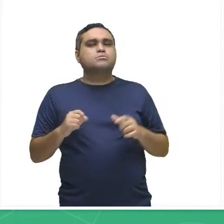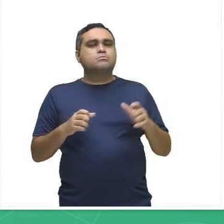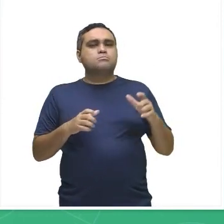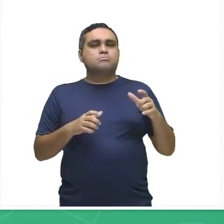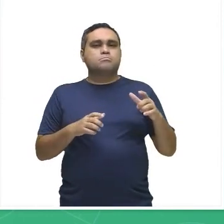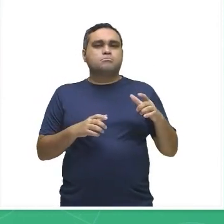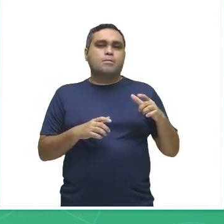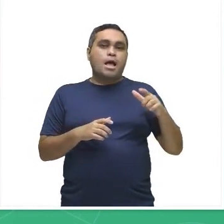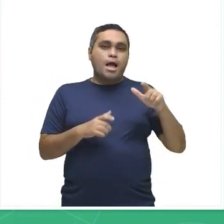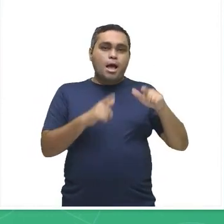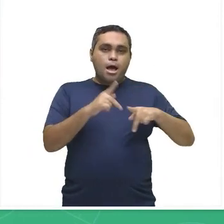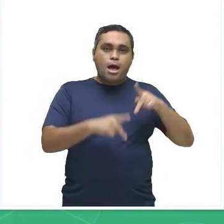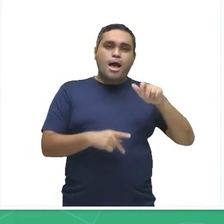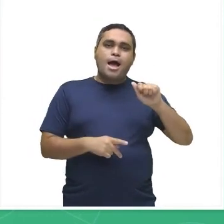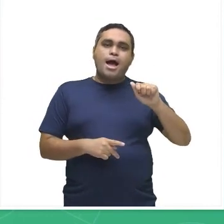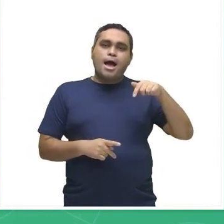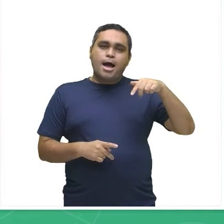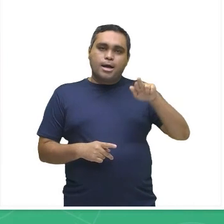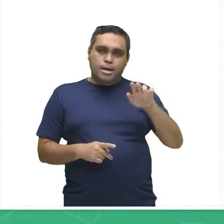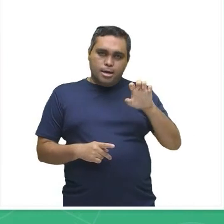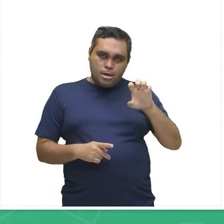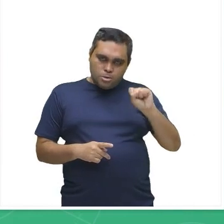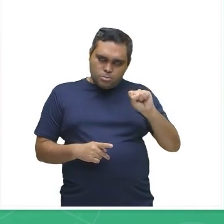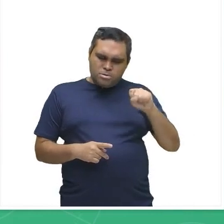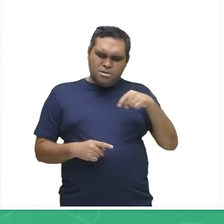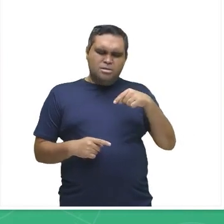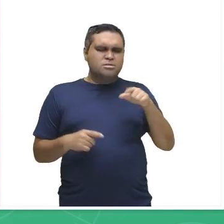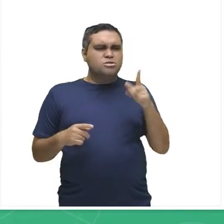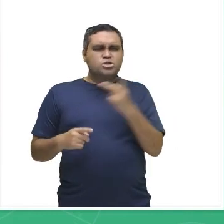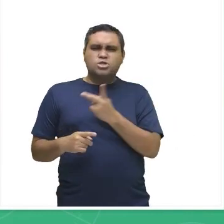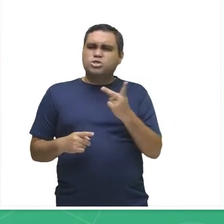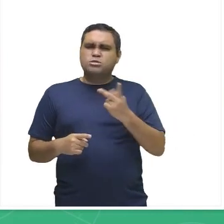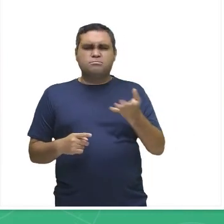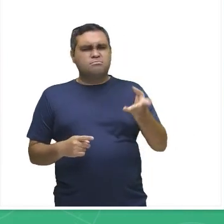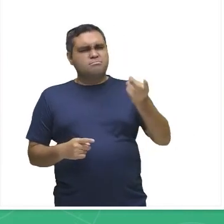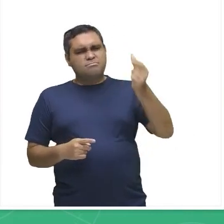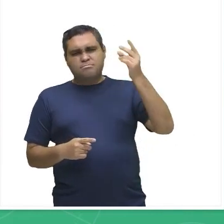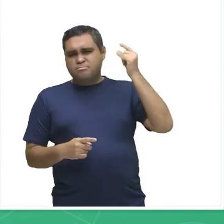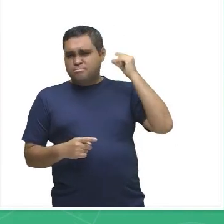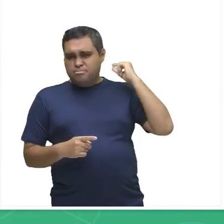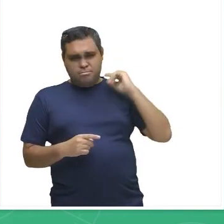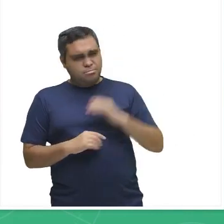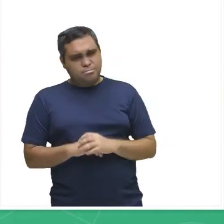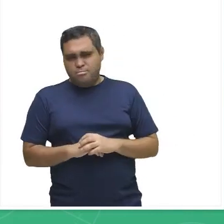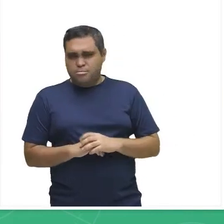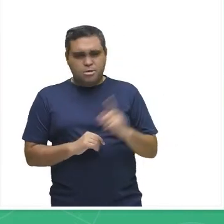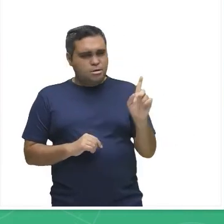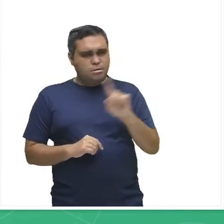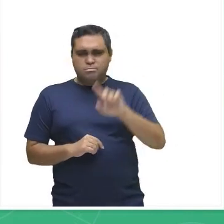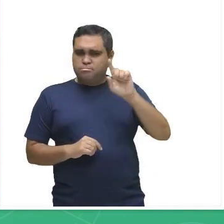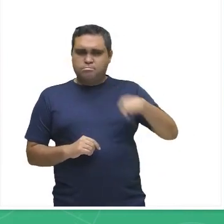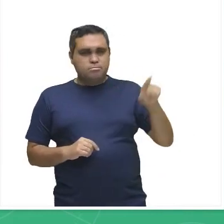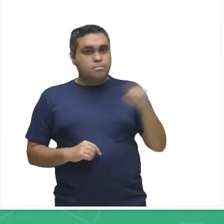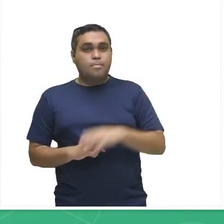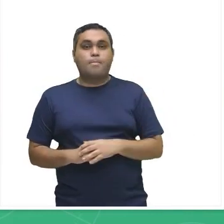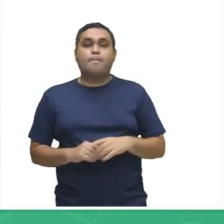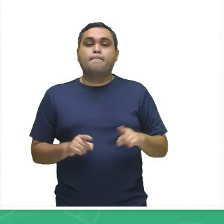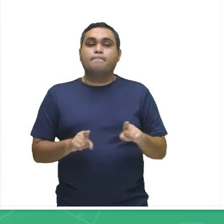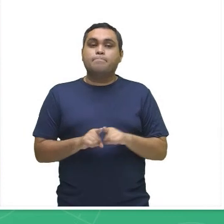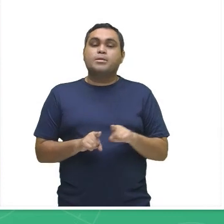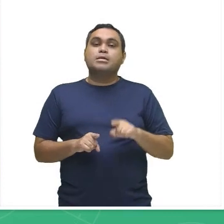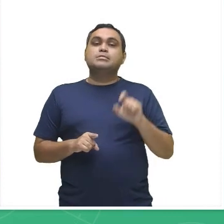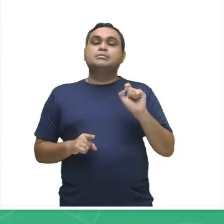grego? Não, né, gente? Vamos ver aqui C, uma luta comandada pelas cidades de Esparta e